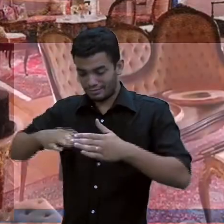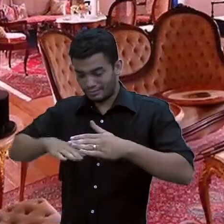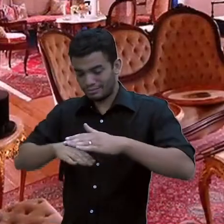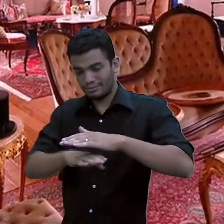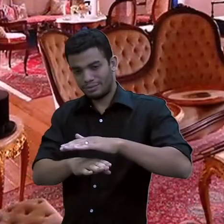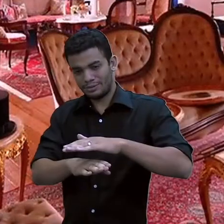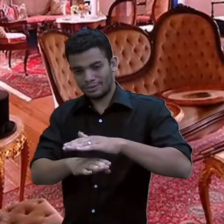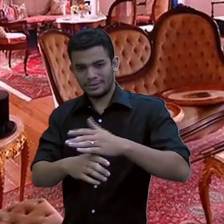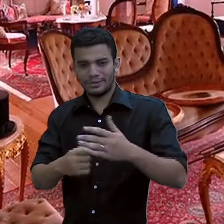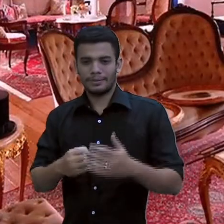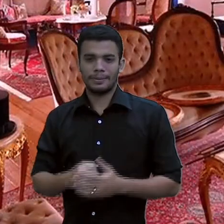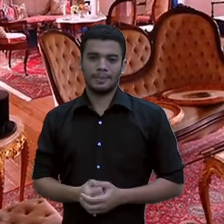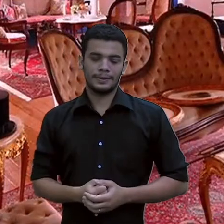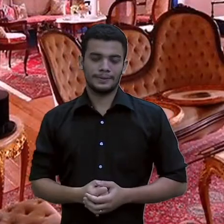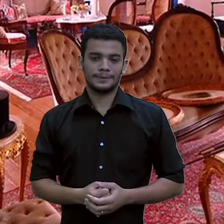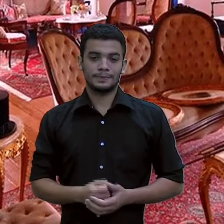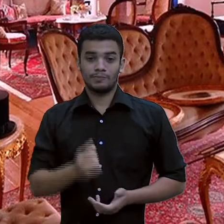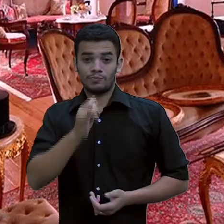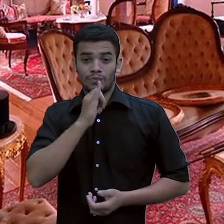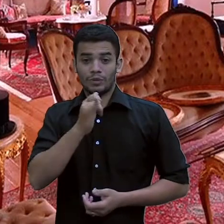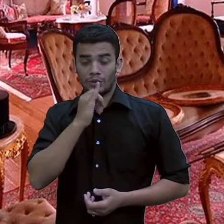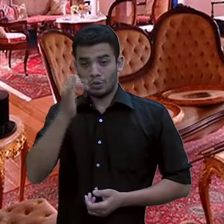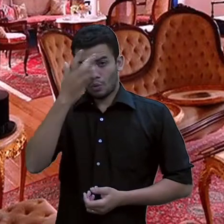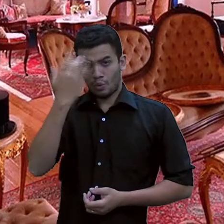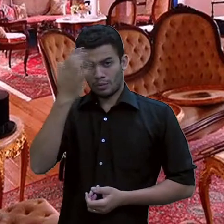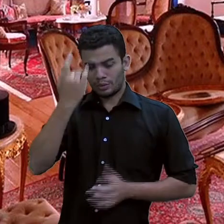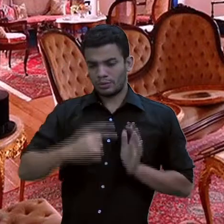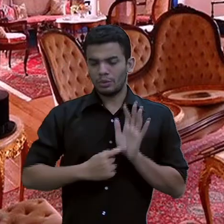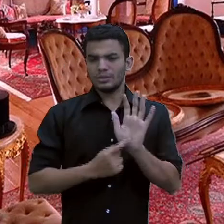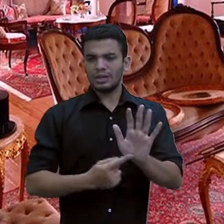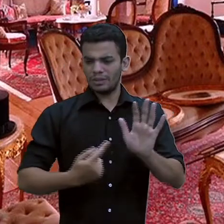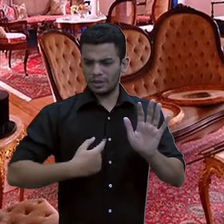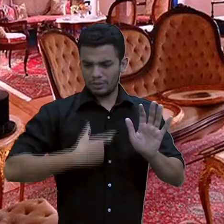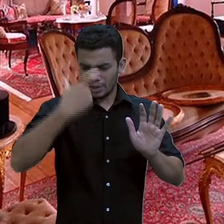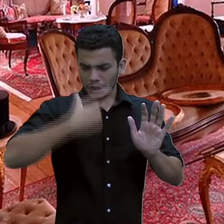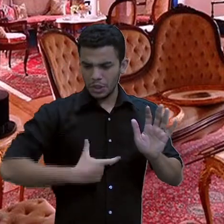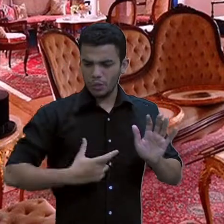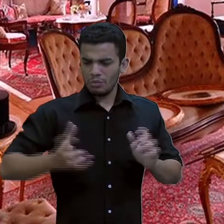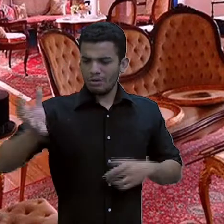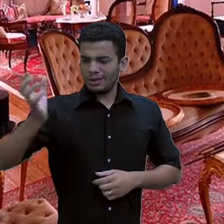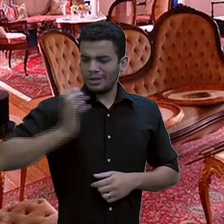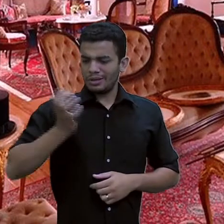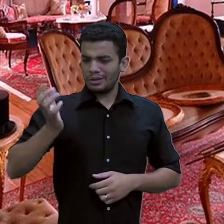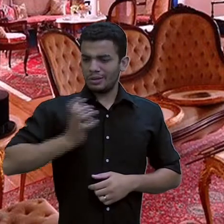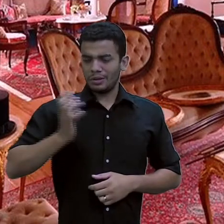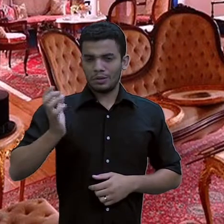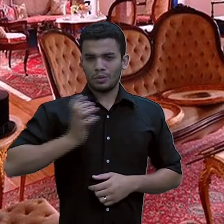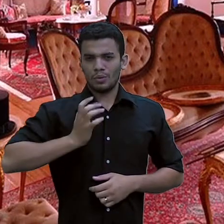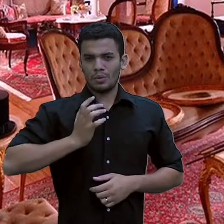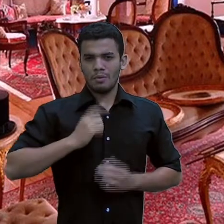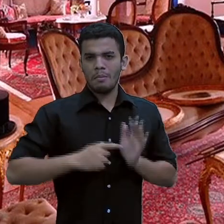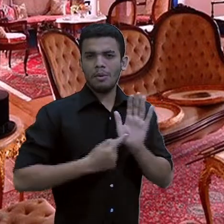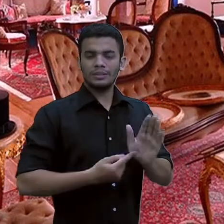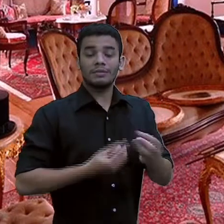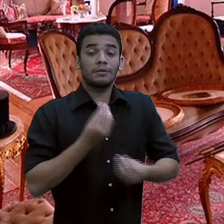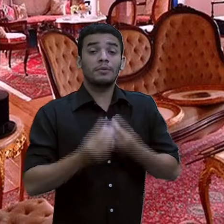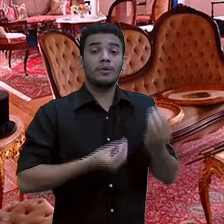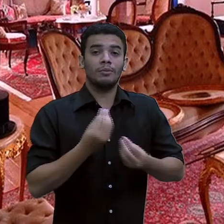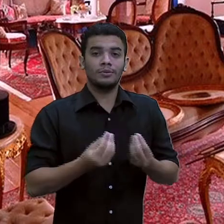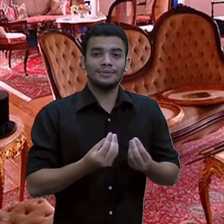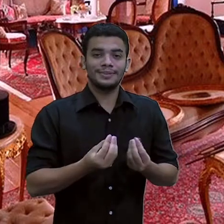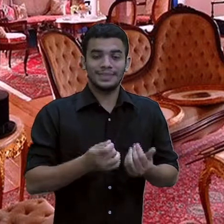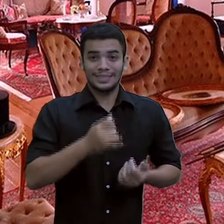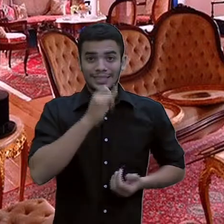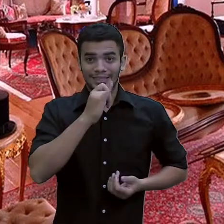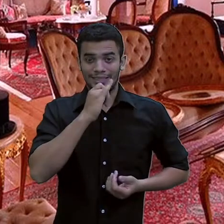da quantidade de escravos que tinha, ou pelas suas vestes. Só depois da vinda da família real